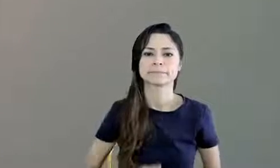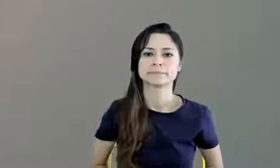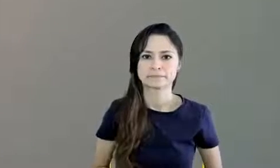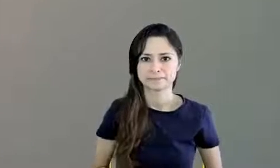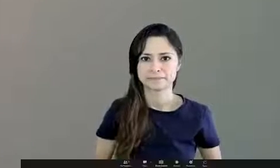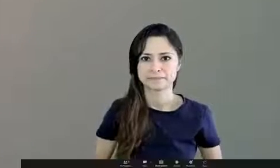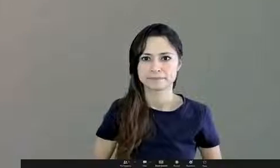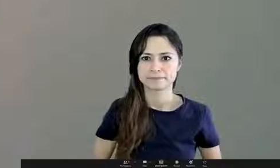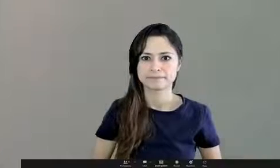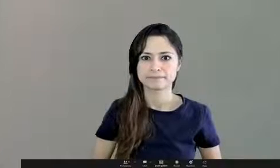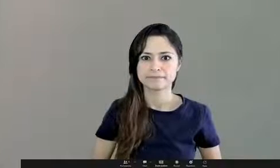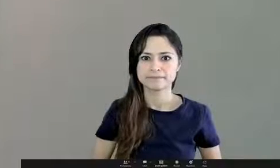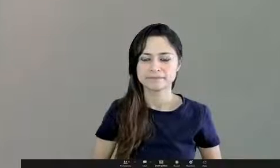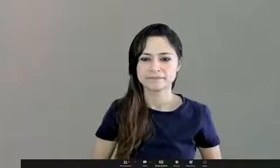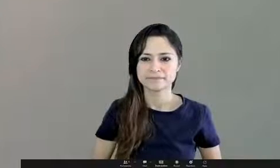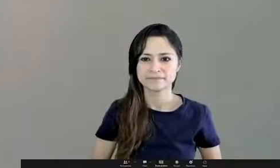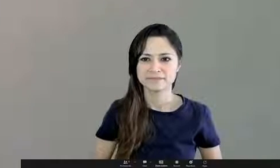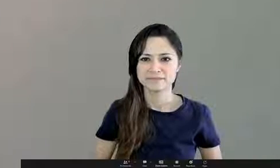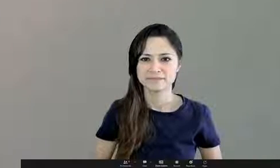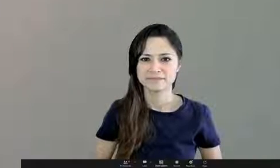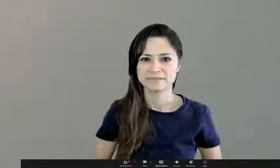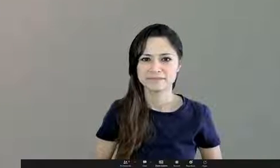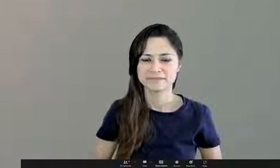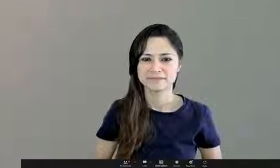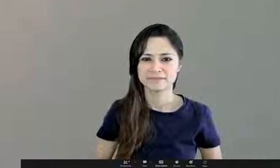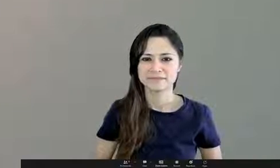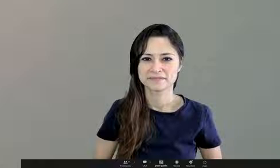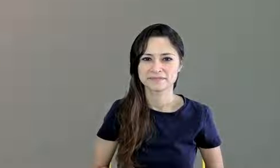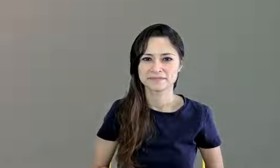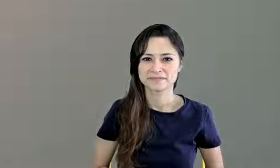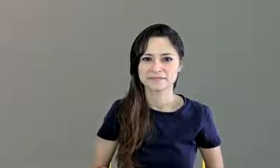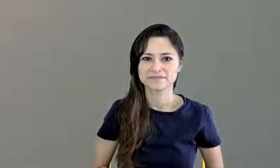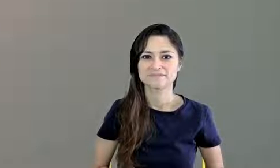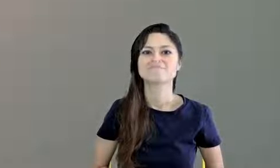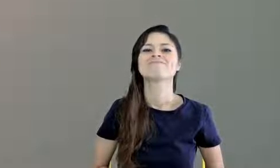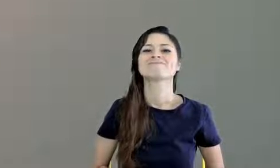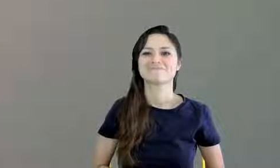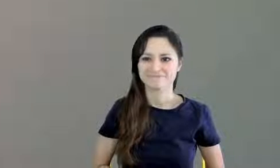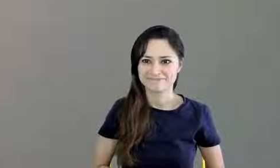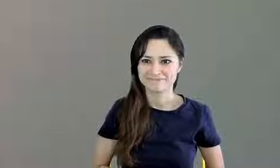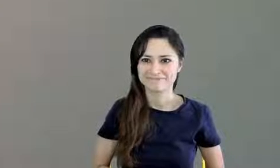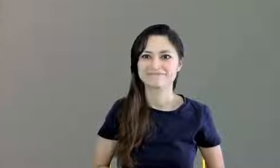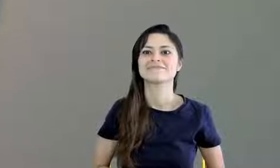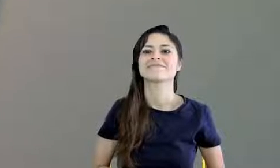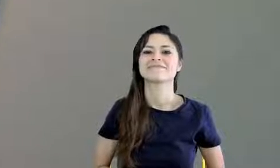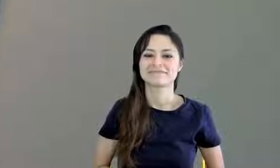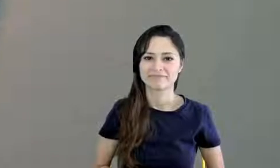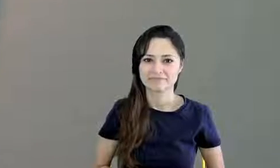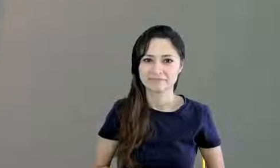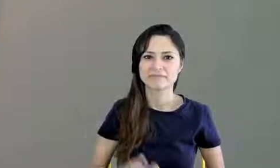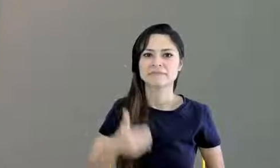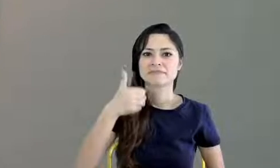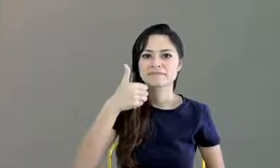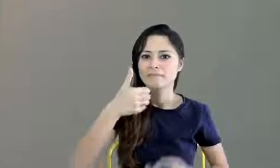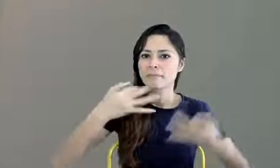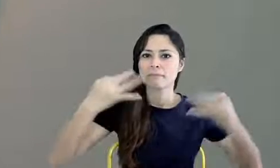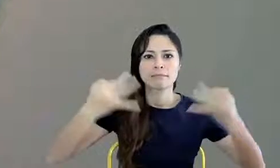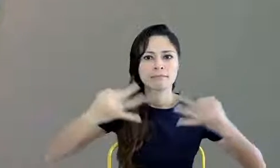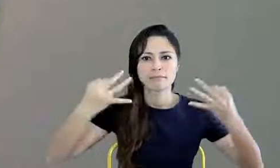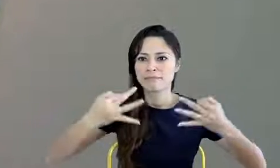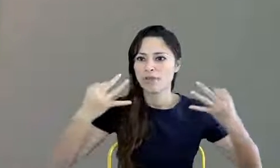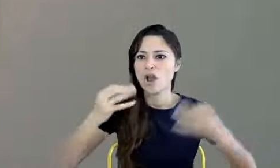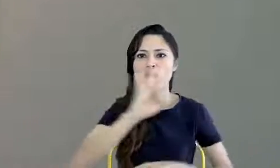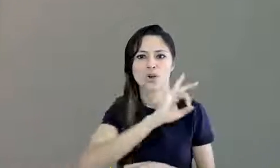Vê se agora vai. Na verdade, só... agora sim. Isso, agora coloque no modo apresentação. Perfeito.